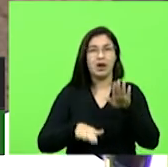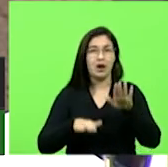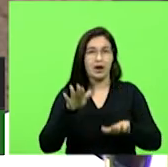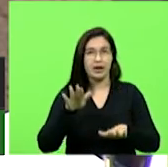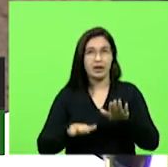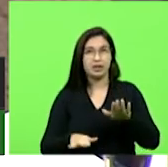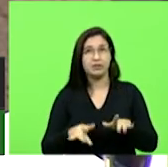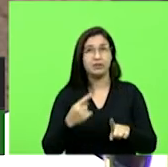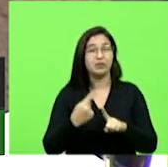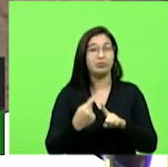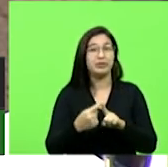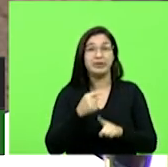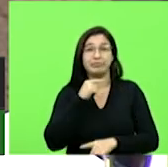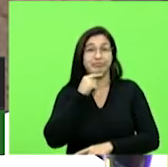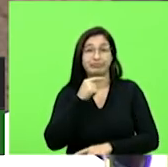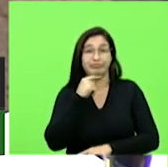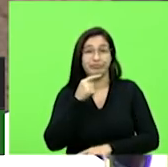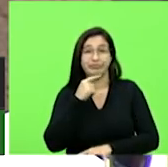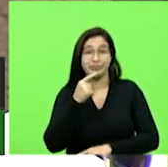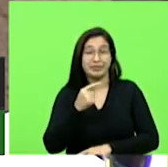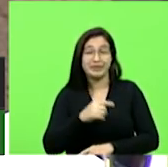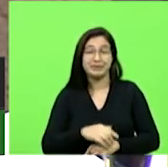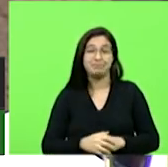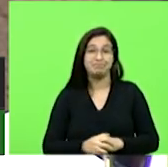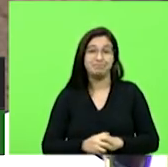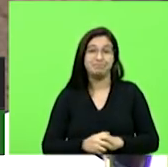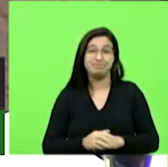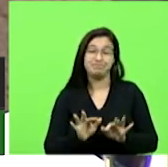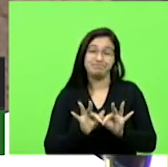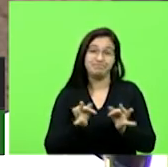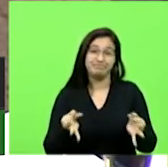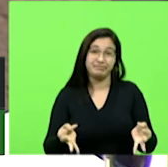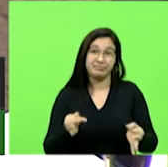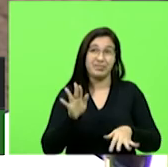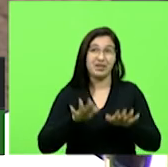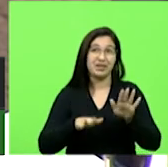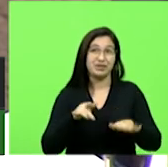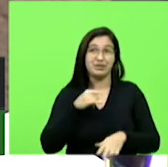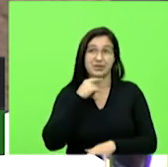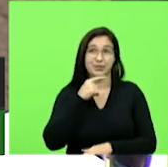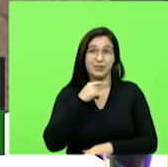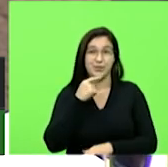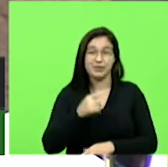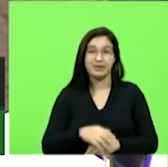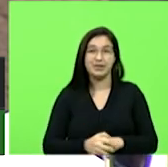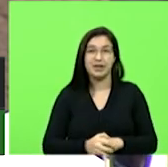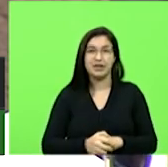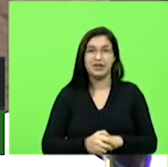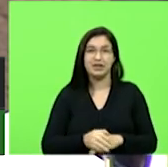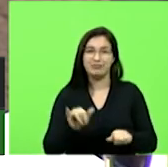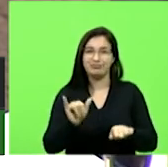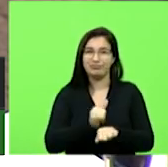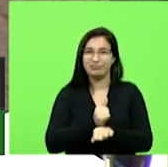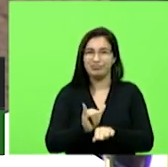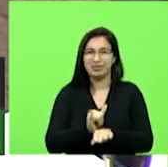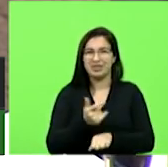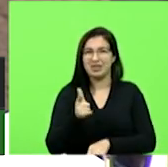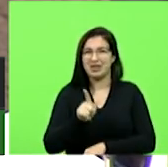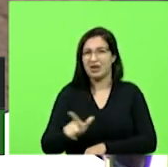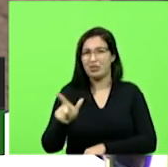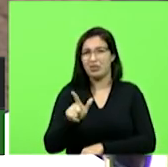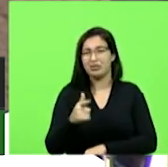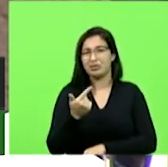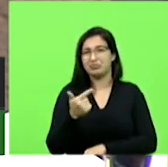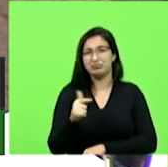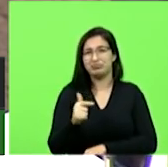foi porque não conseguiu dar conta. Simples assim, na maioria das vezes. Não tem o porquê, não tem nenhuma estratégia lógica deixar de